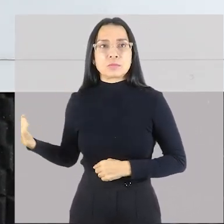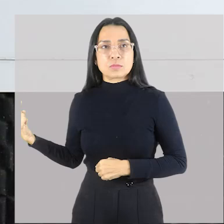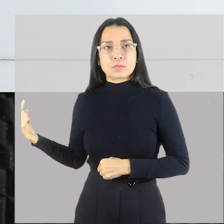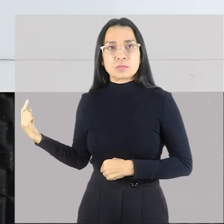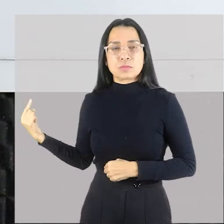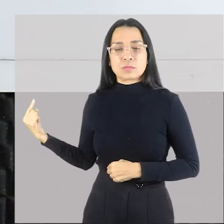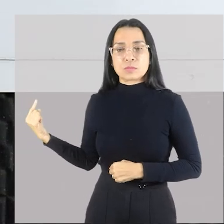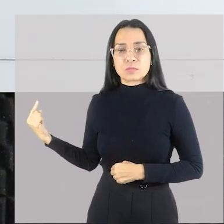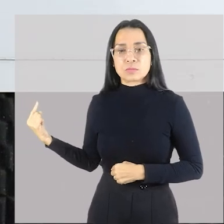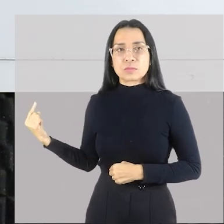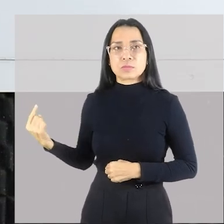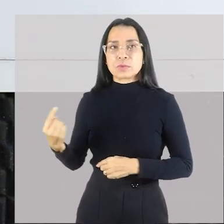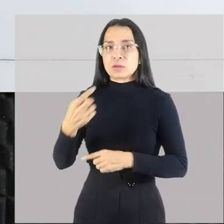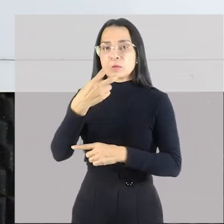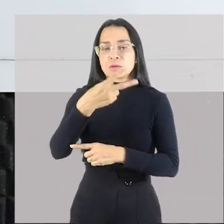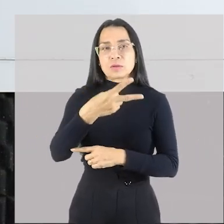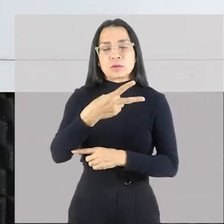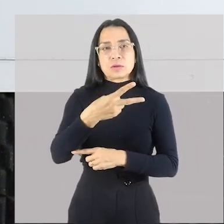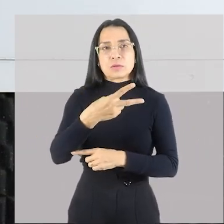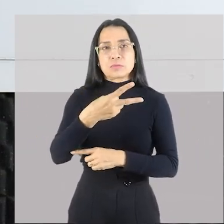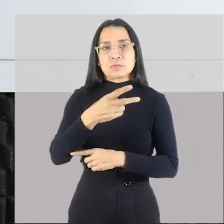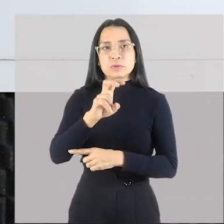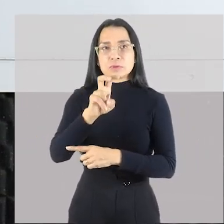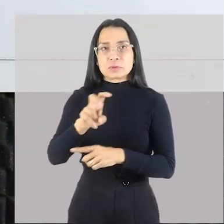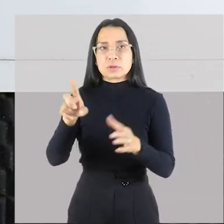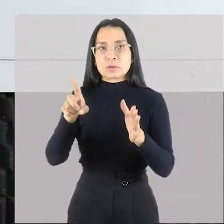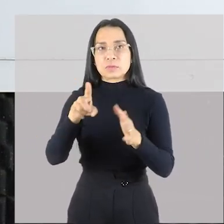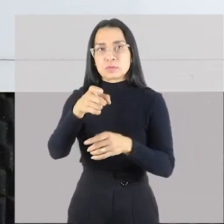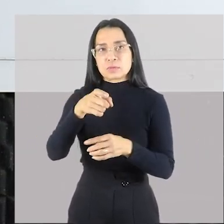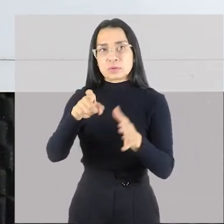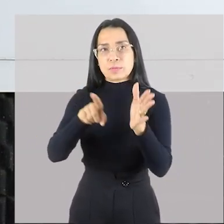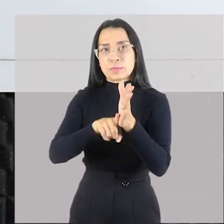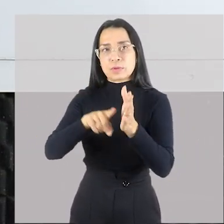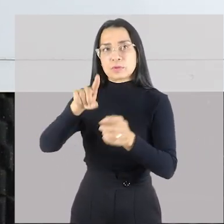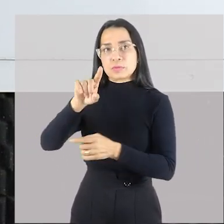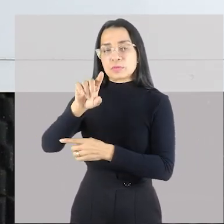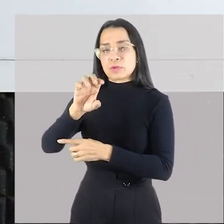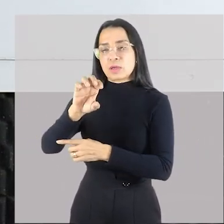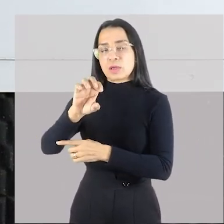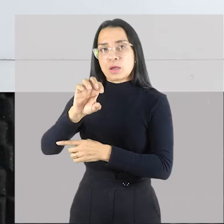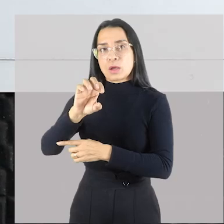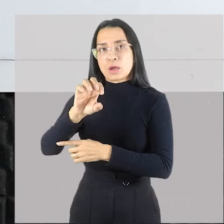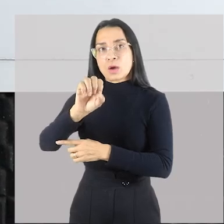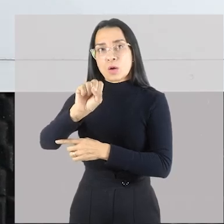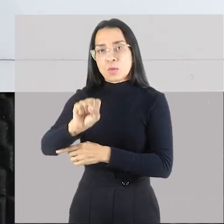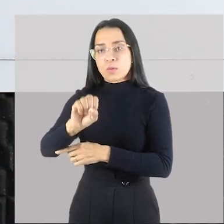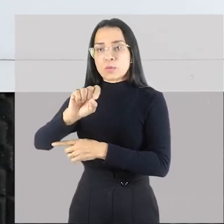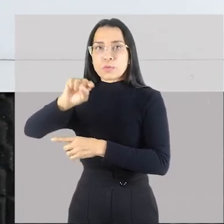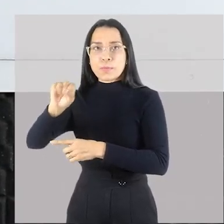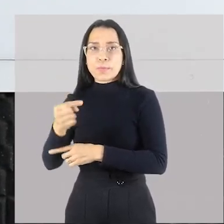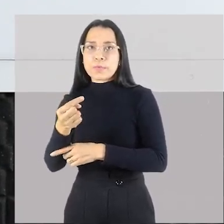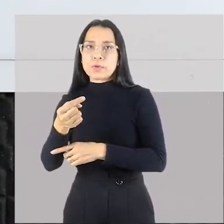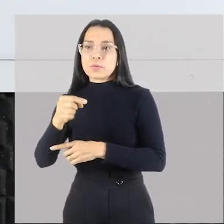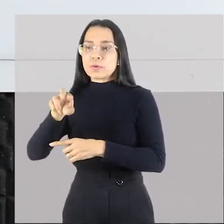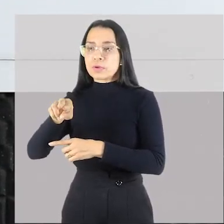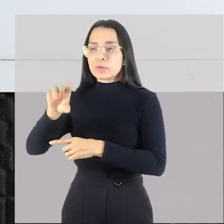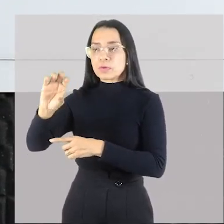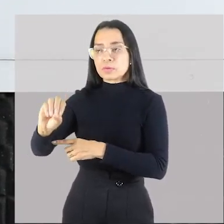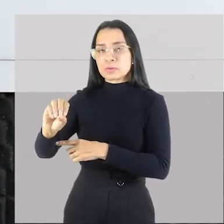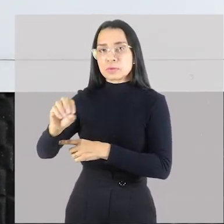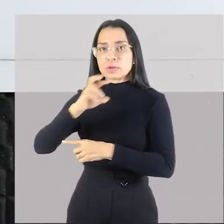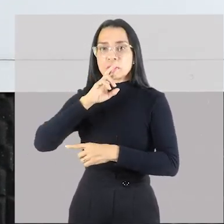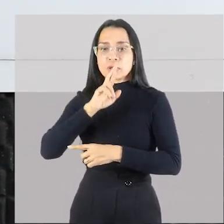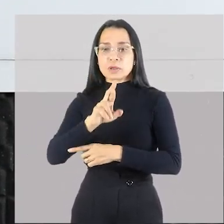menos 8.000 e igualar isso aqui a zero. Aí você vai ter, resolvendo